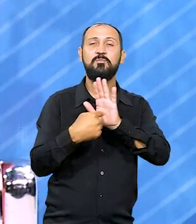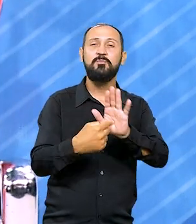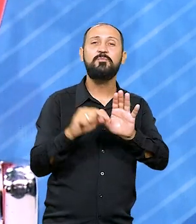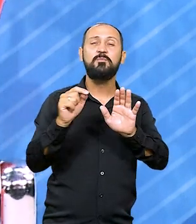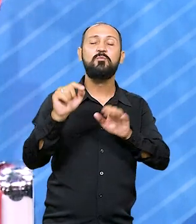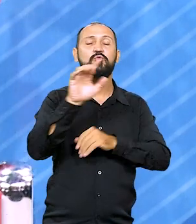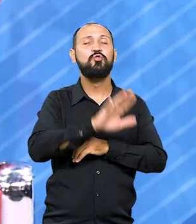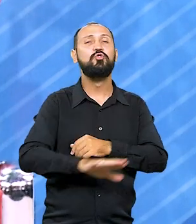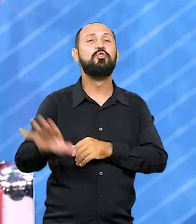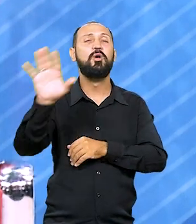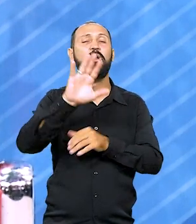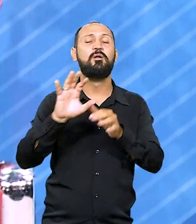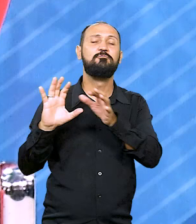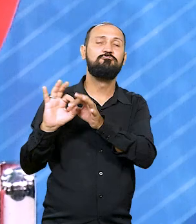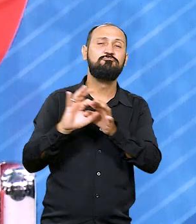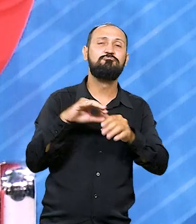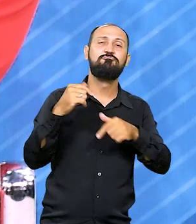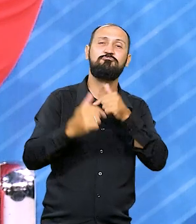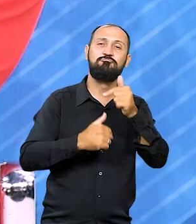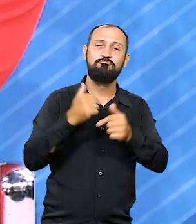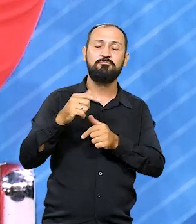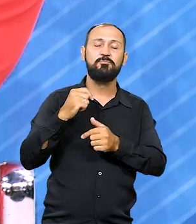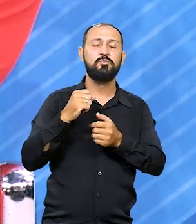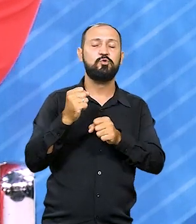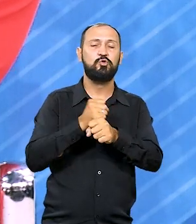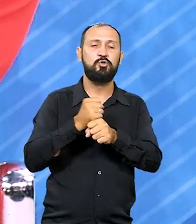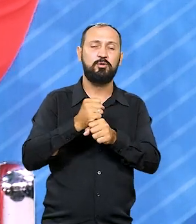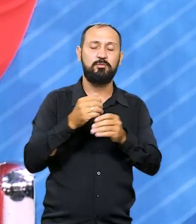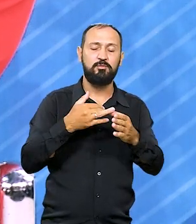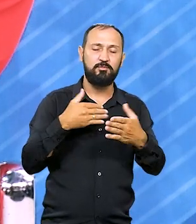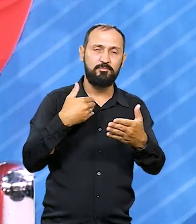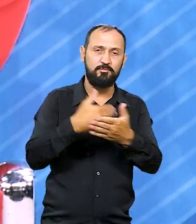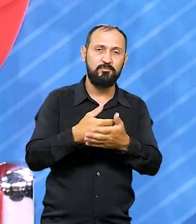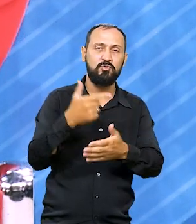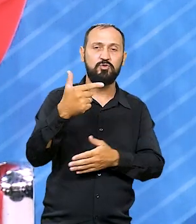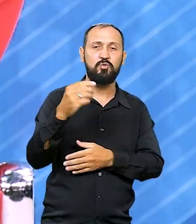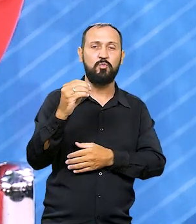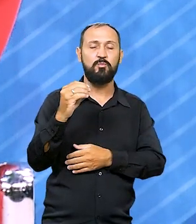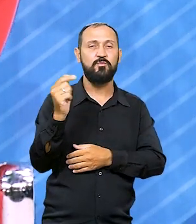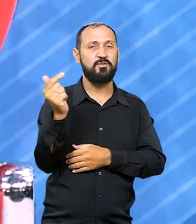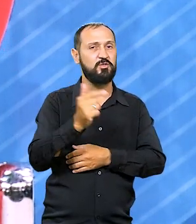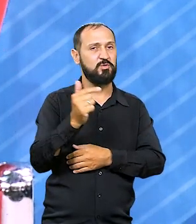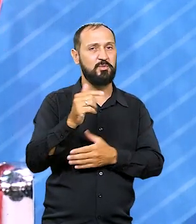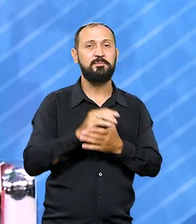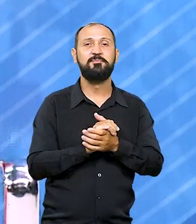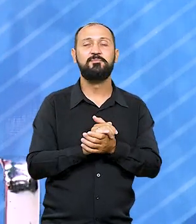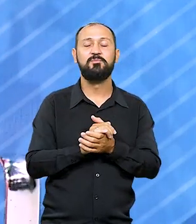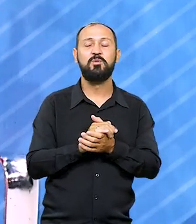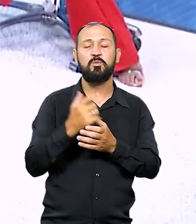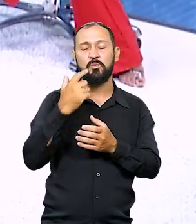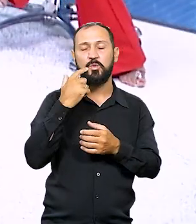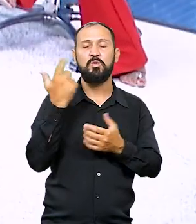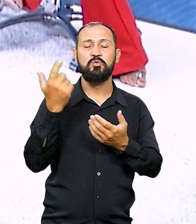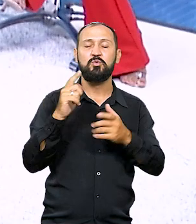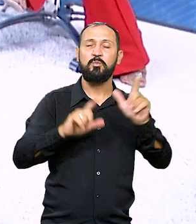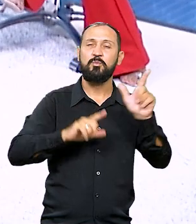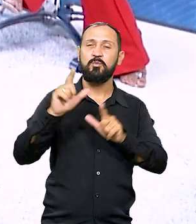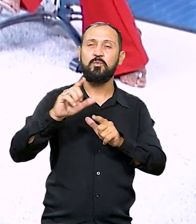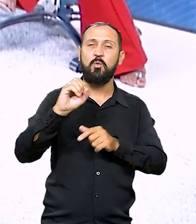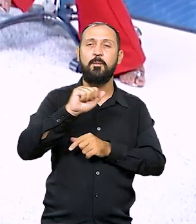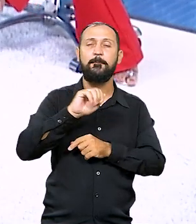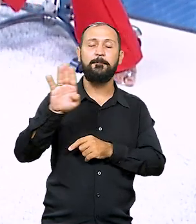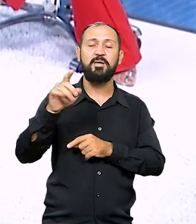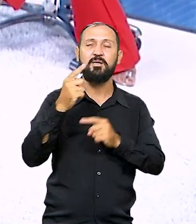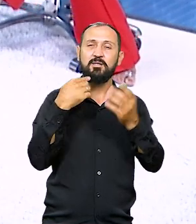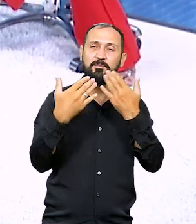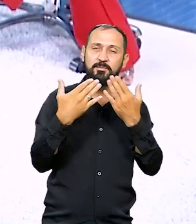Criminal. E eles trouxeram um panorama das ações realizadas ao longo desse ano de 2022. O programa